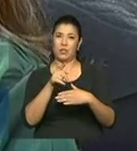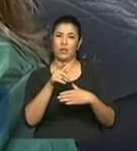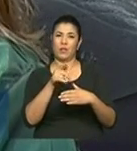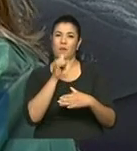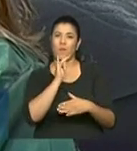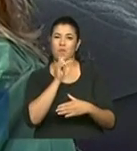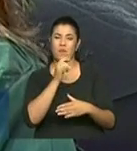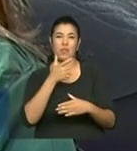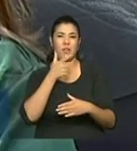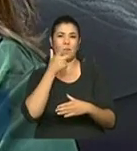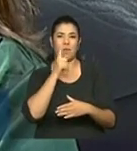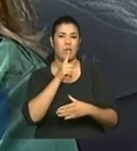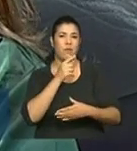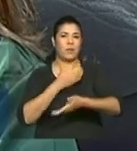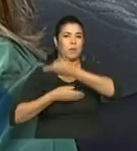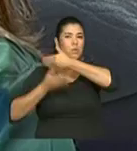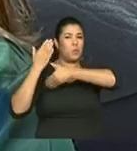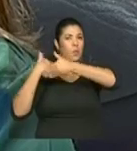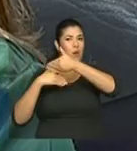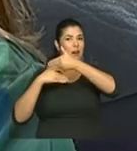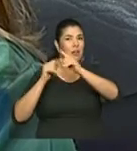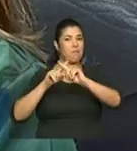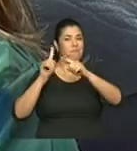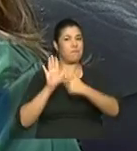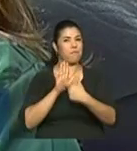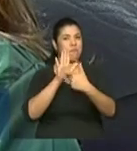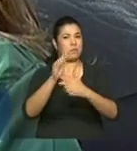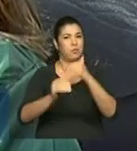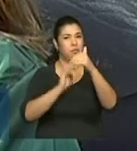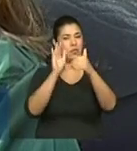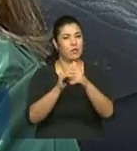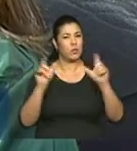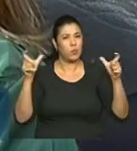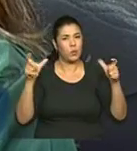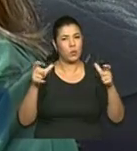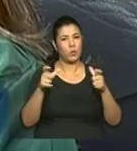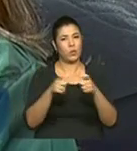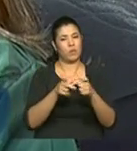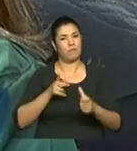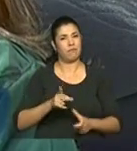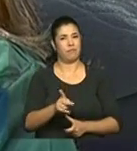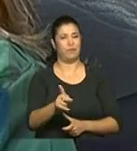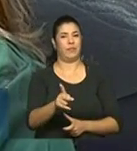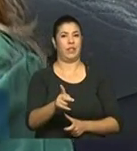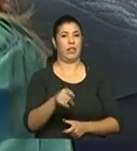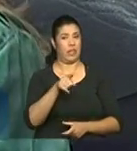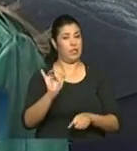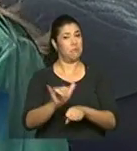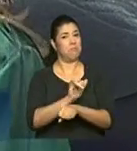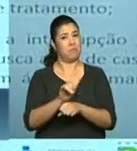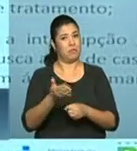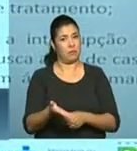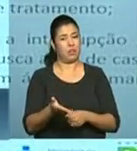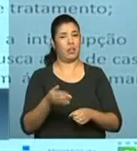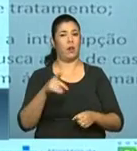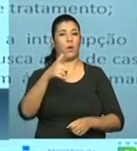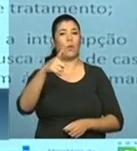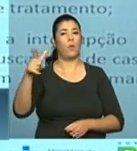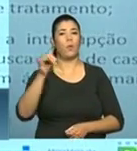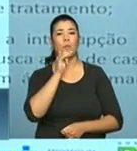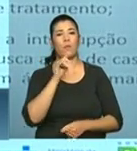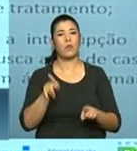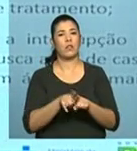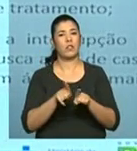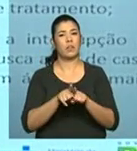processo. Vai ser um processo de esgotamento de casos contínuo. Então, essa é uma estratégia, e as outras são estratégias